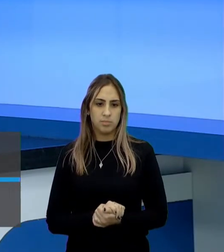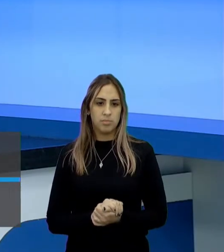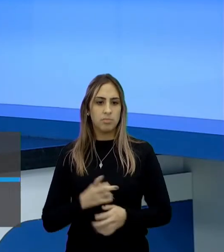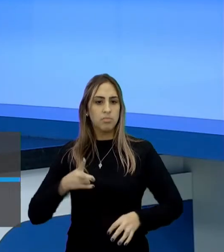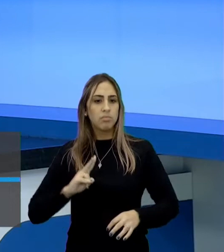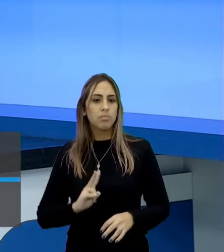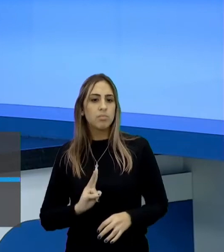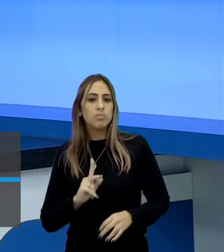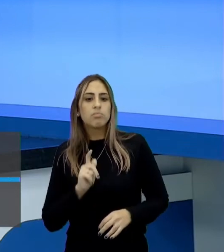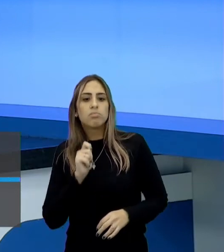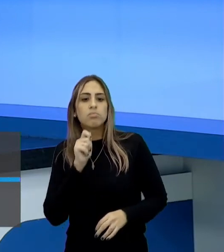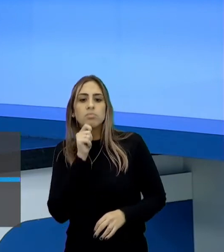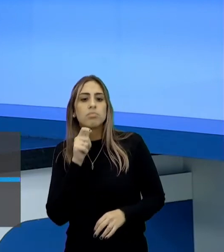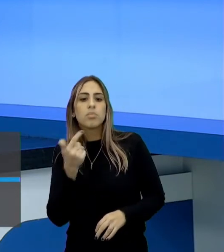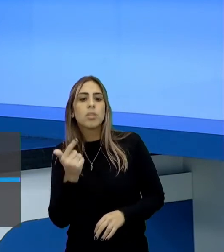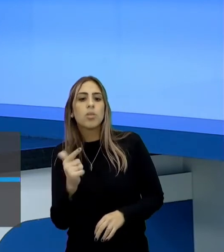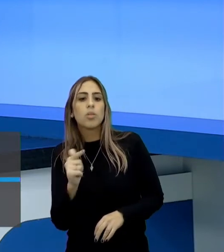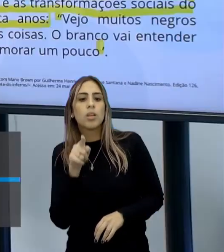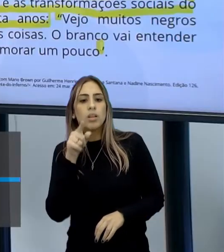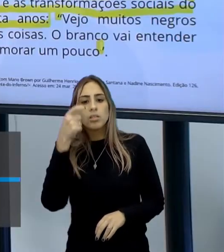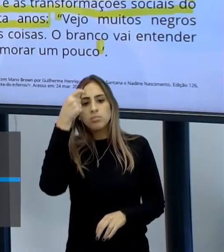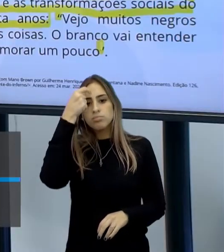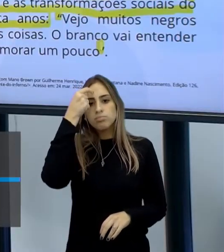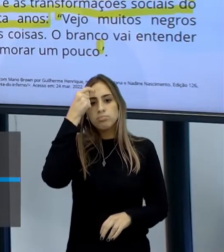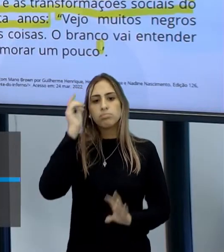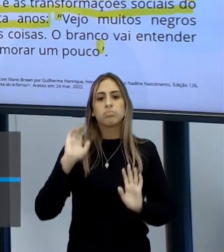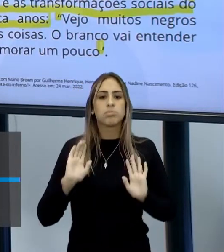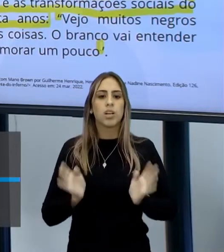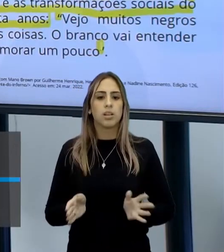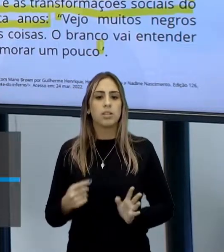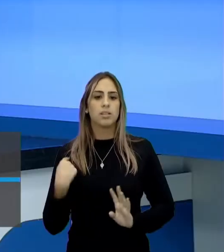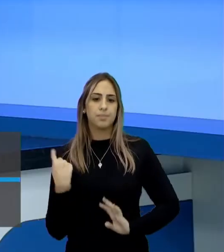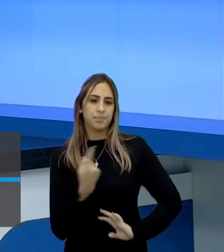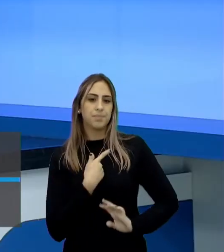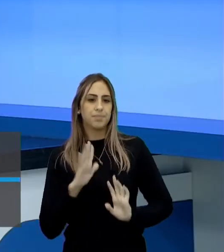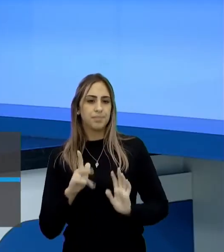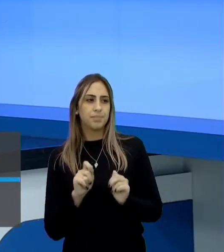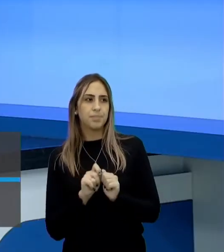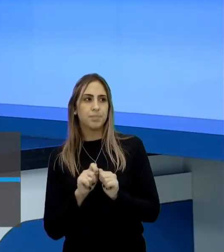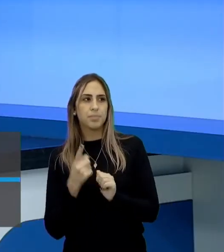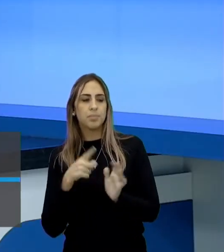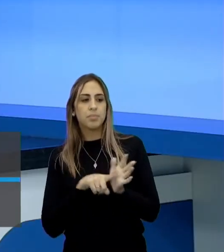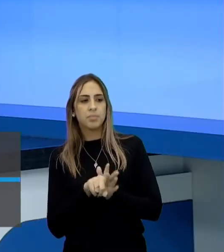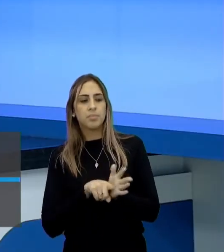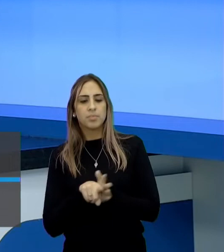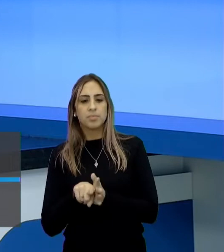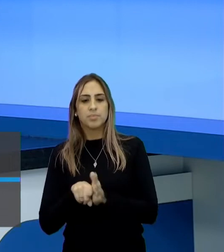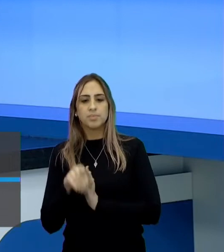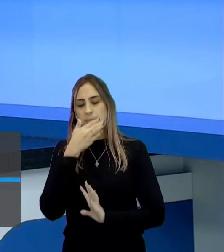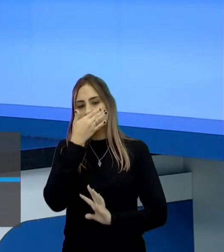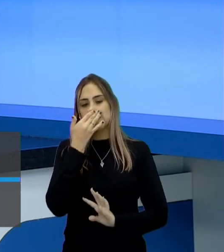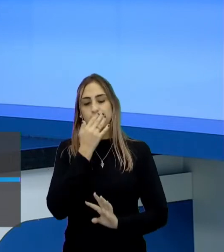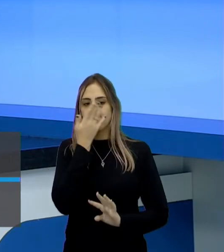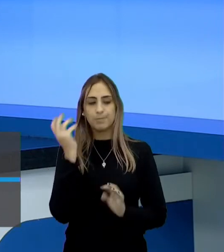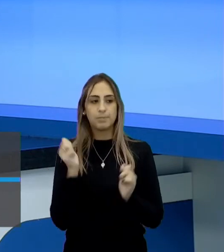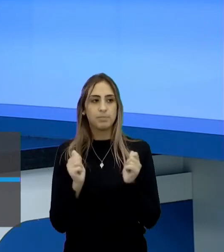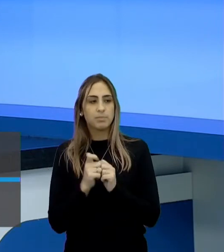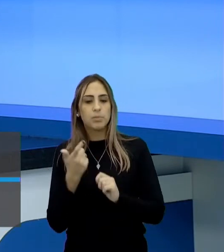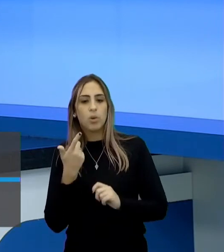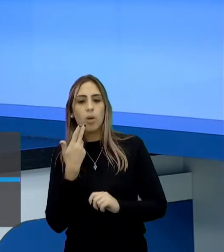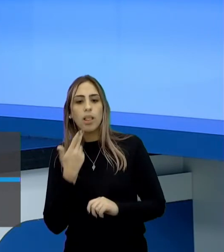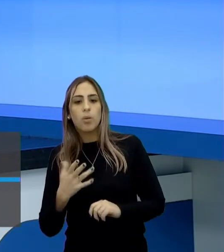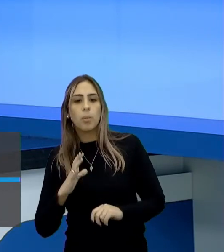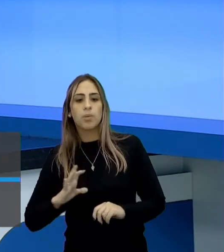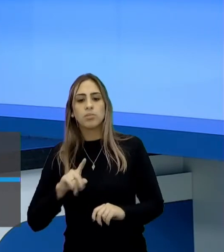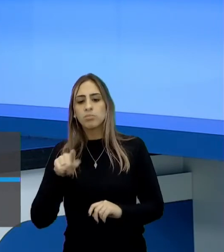talvez ele não tenha essa noção, né, de que a gente está fazendo a gente está fazendo uma análise enquanto língua portuguesa, mas talvez ele não tenha